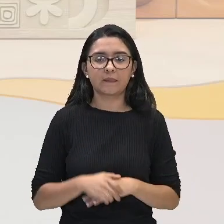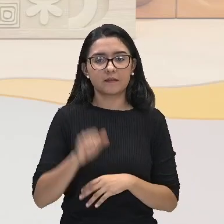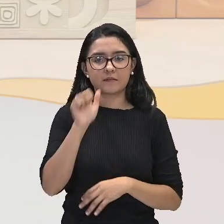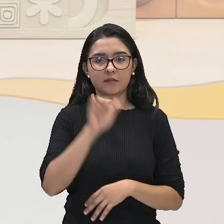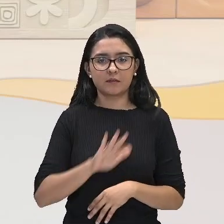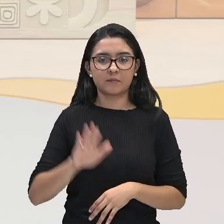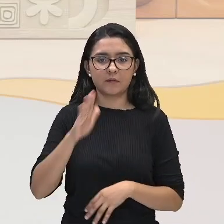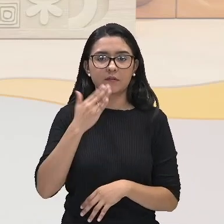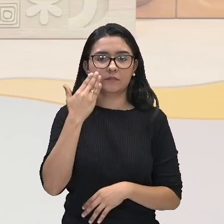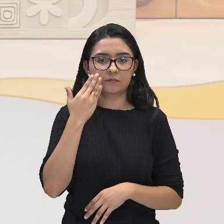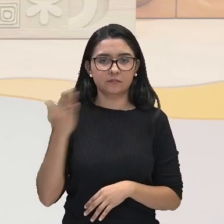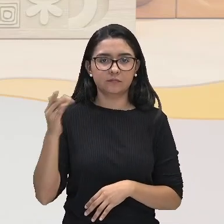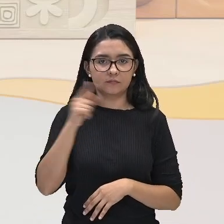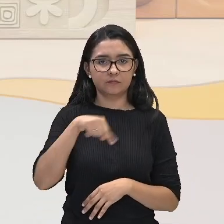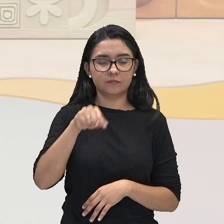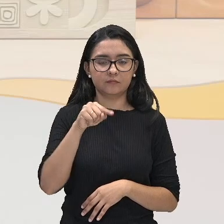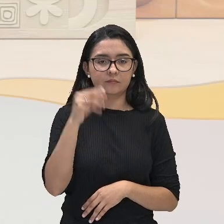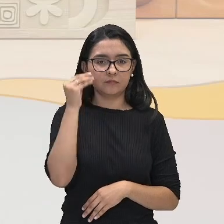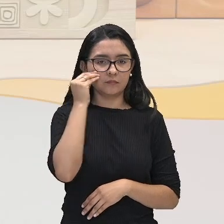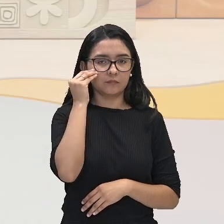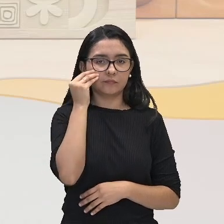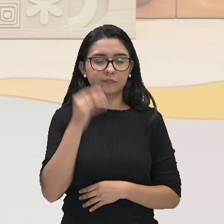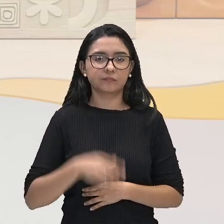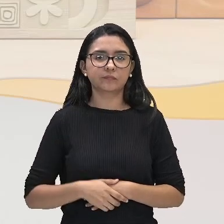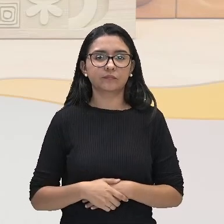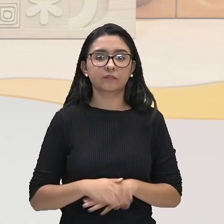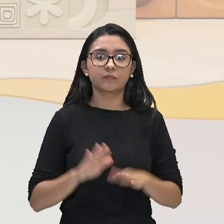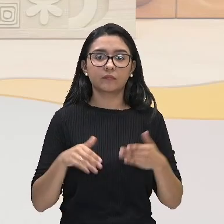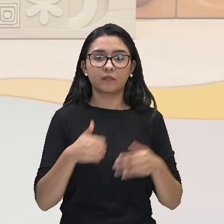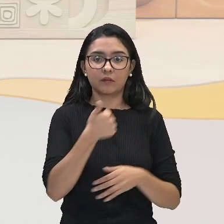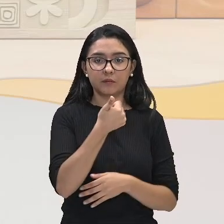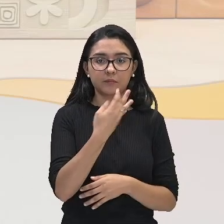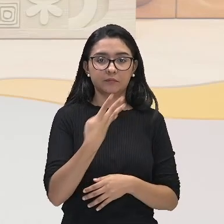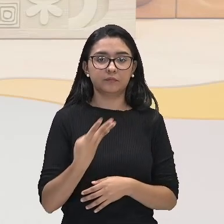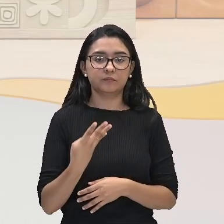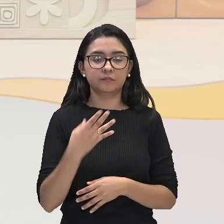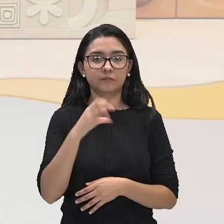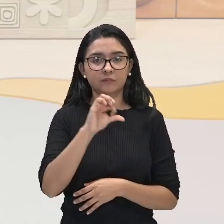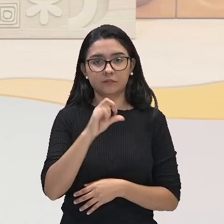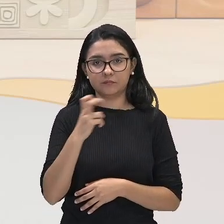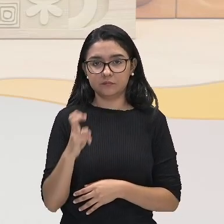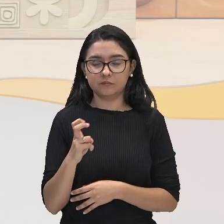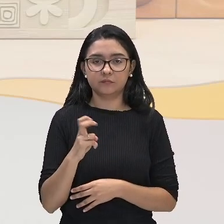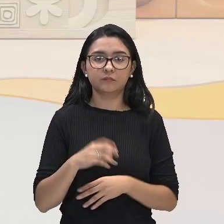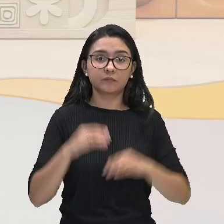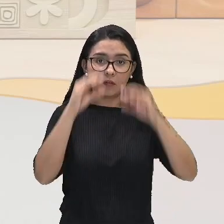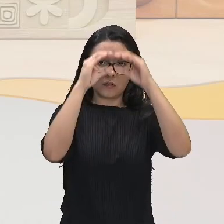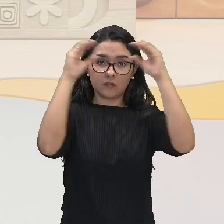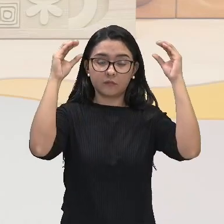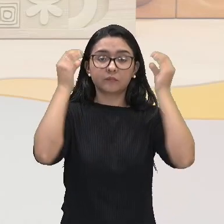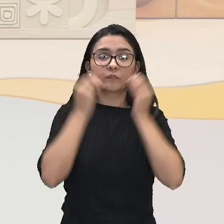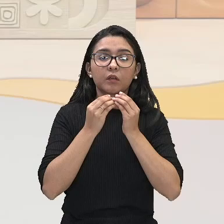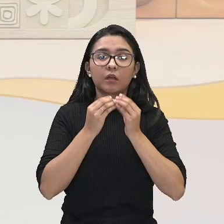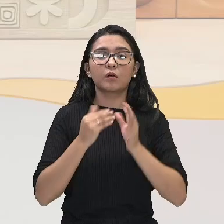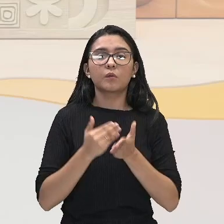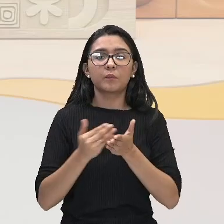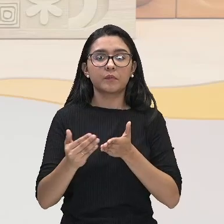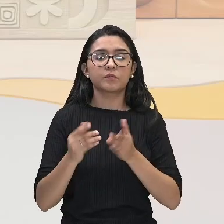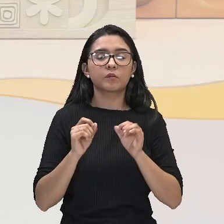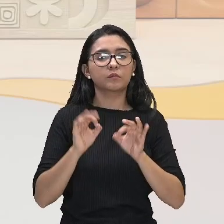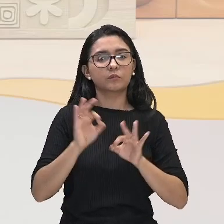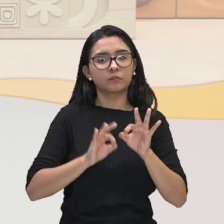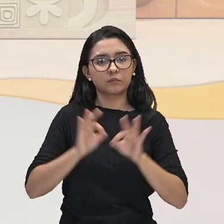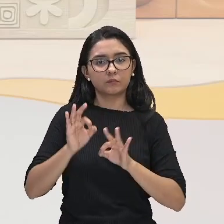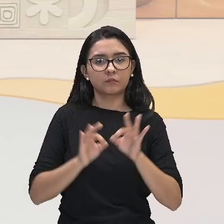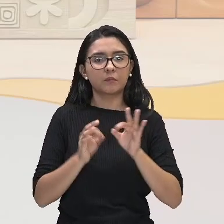para vocês poderem visualizar. Em 1495, Leonardo da Vinci deu início aos